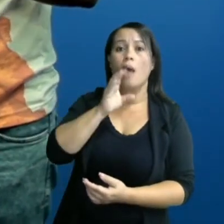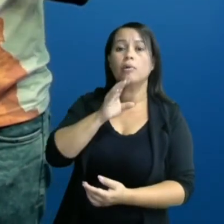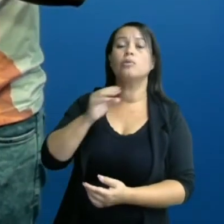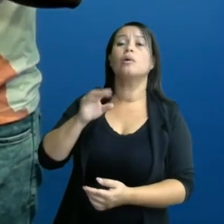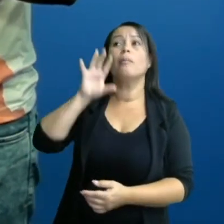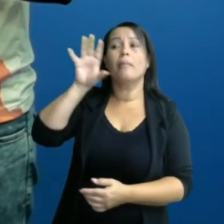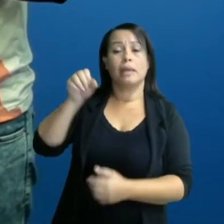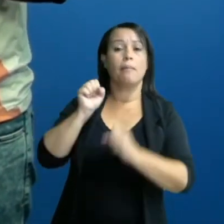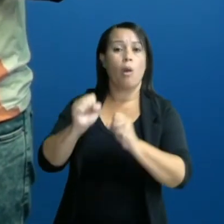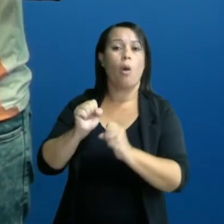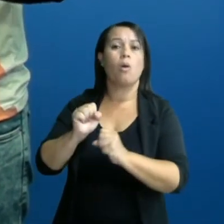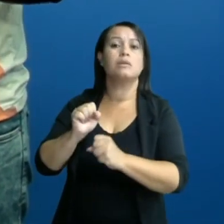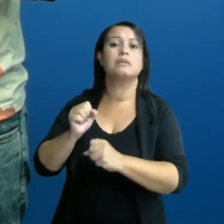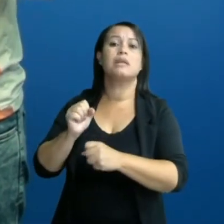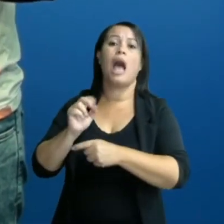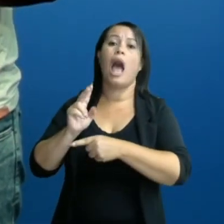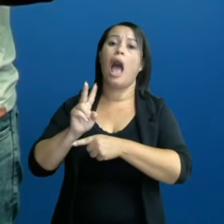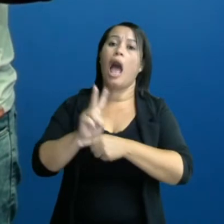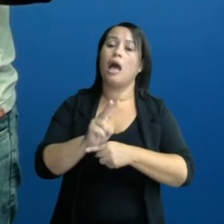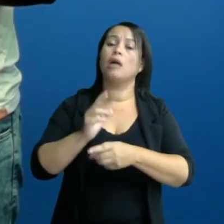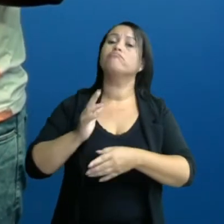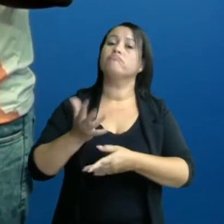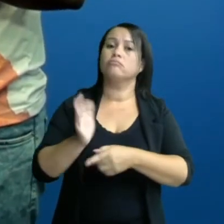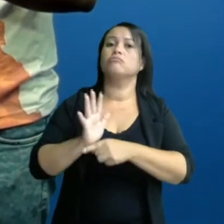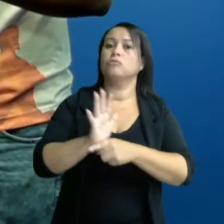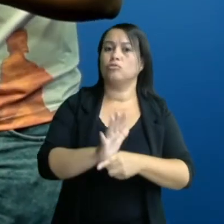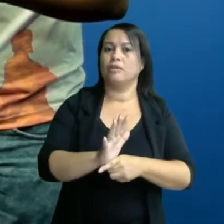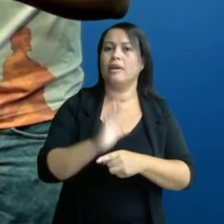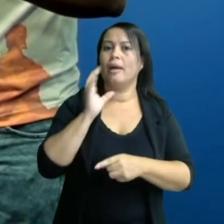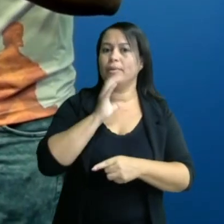emergência médica para que ele possa ser socorrido imediatamente.